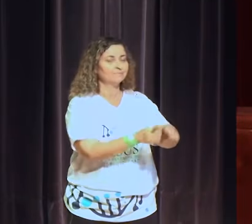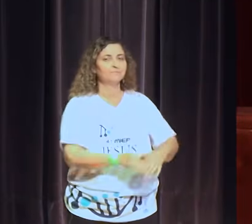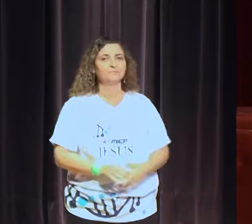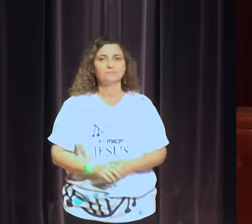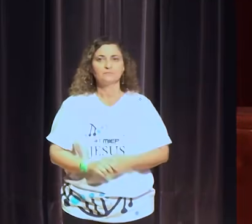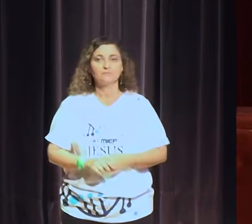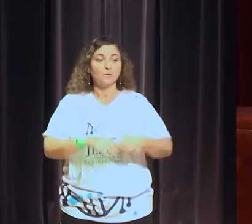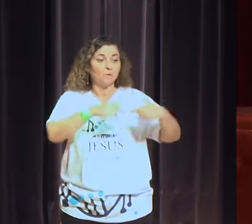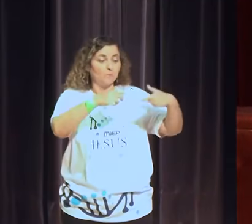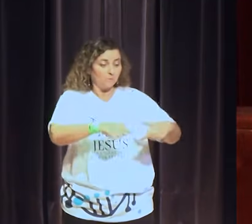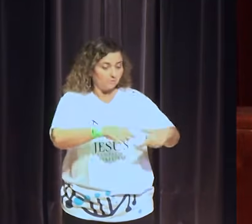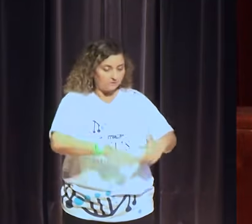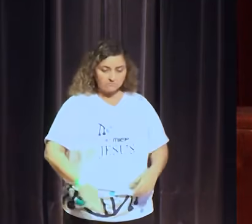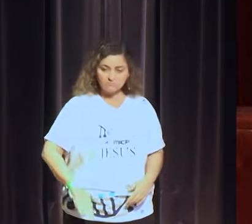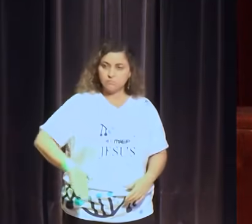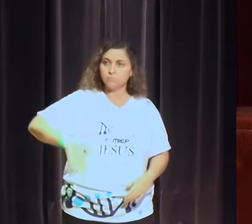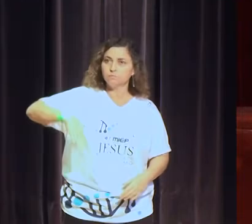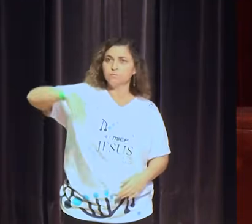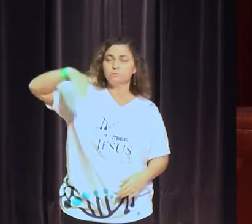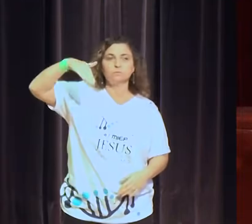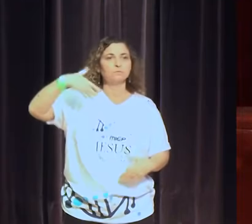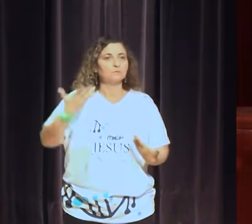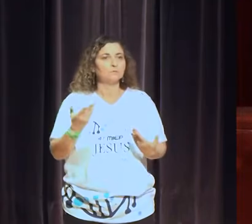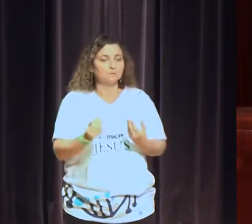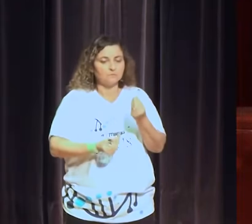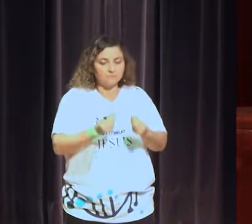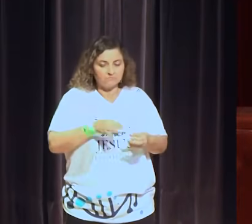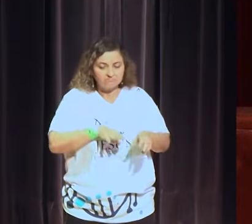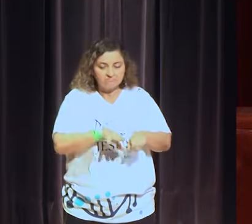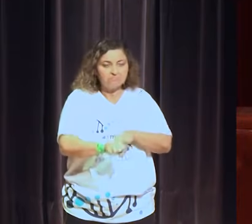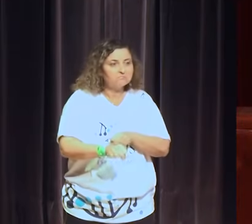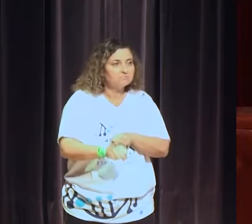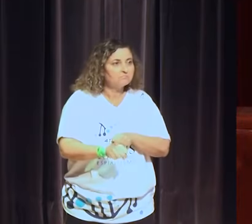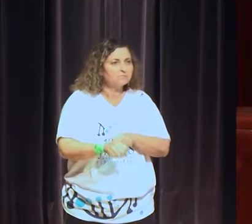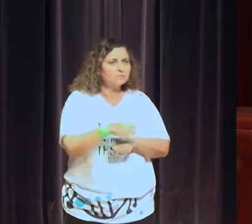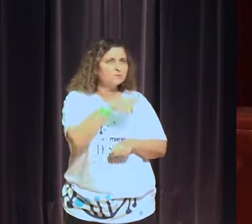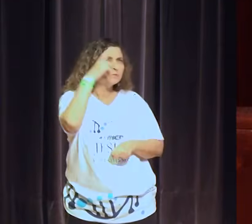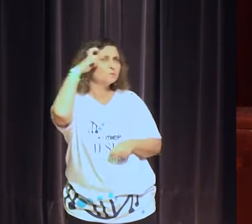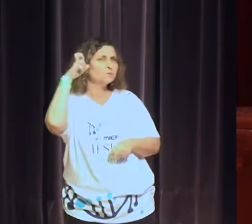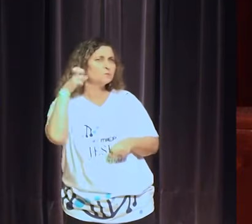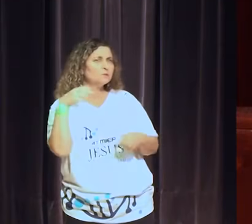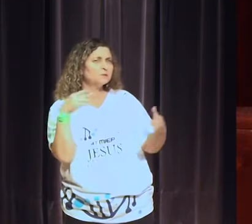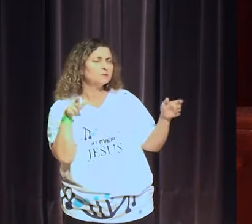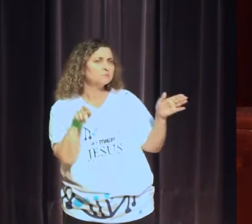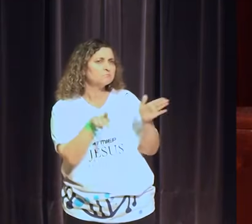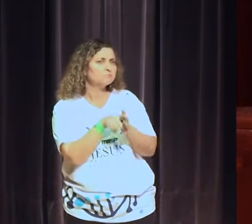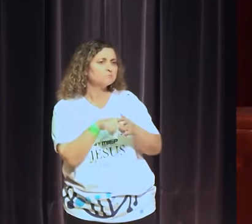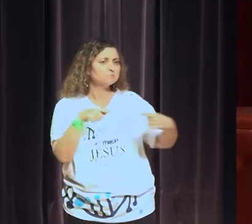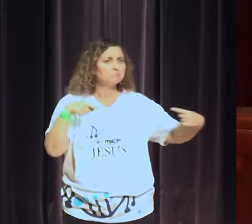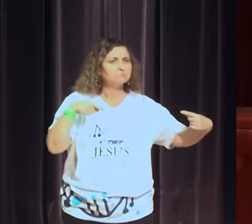que ele cresceu? Qual que é a formação dele? Em que cultura ele nasceu?